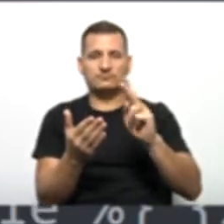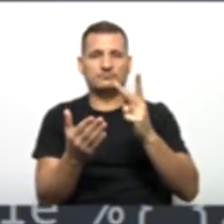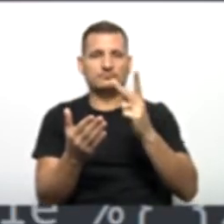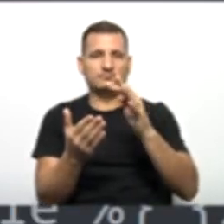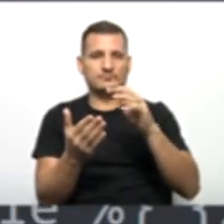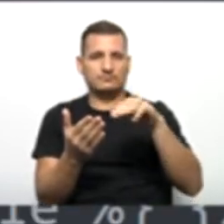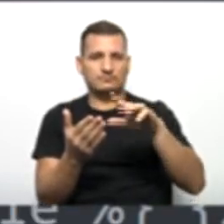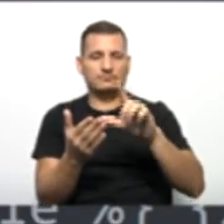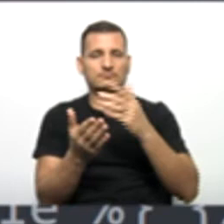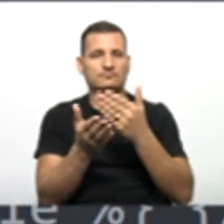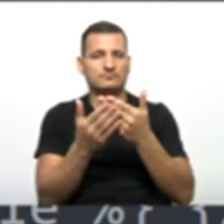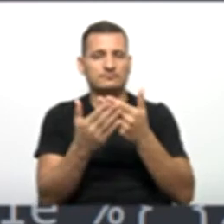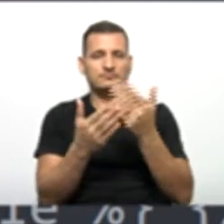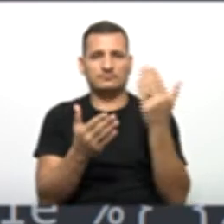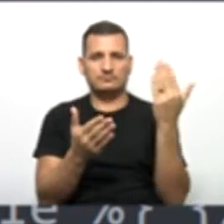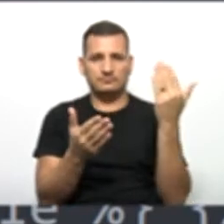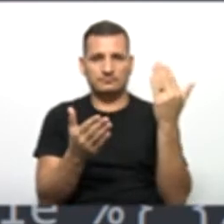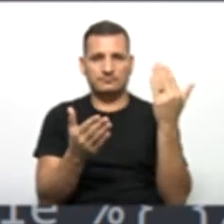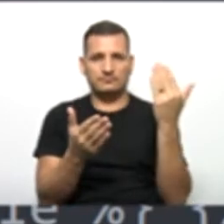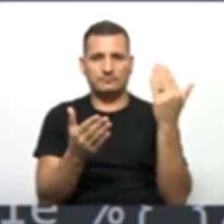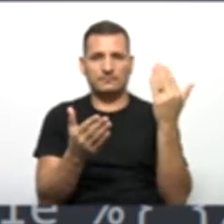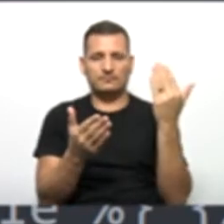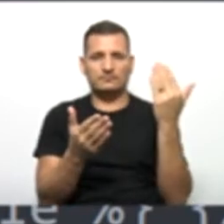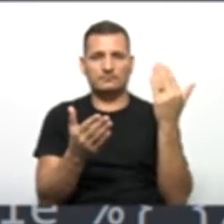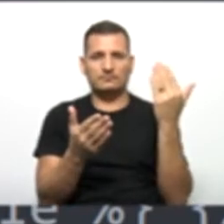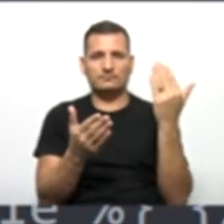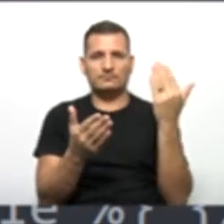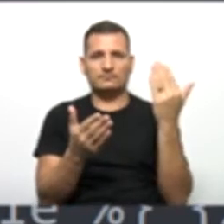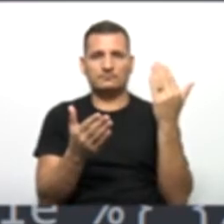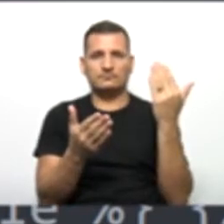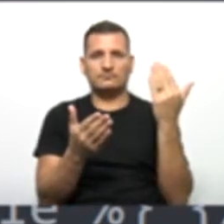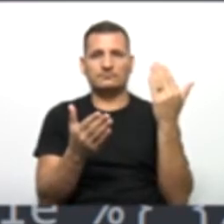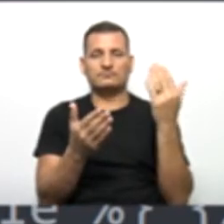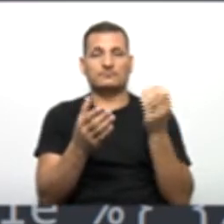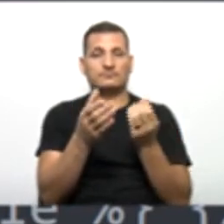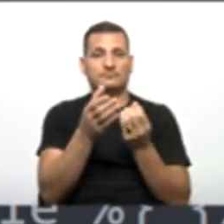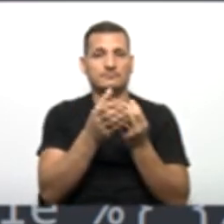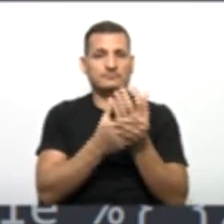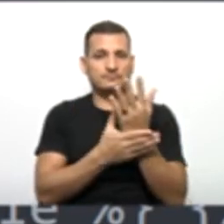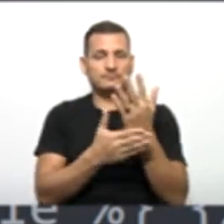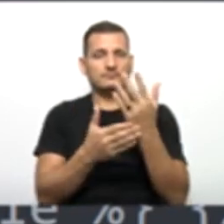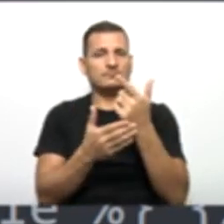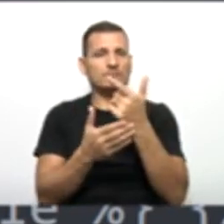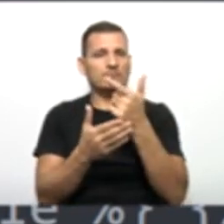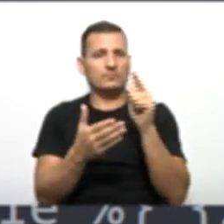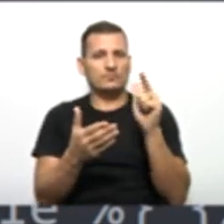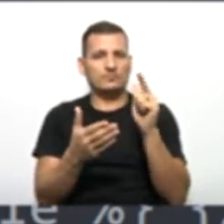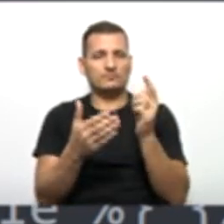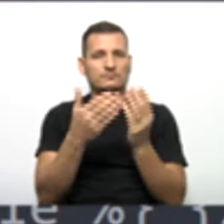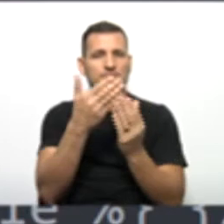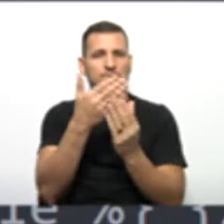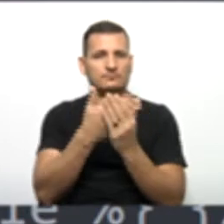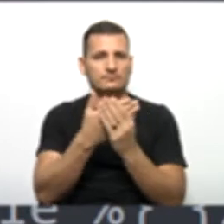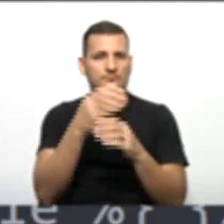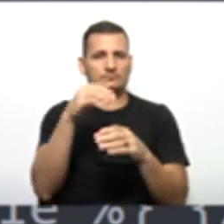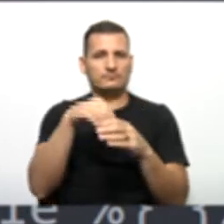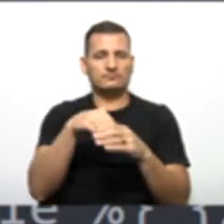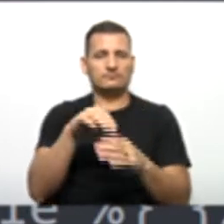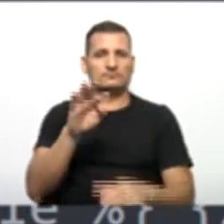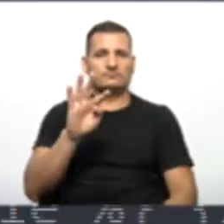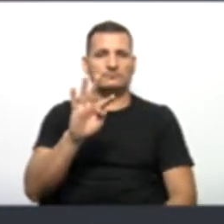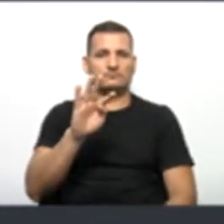da aula passada certo e vamos criar uma outra pasta dentro do template com